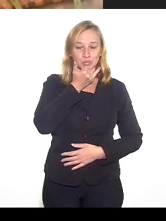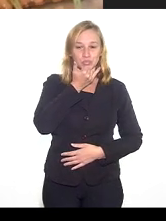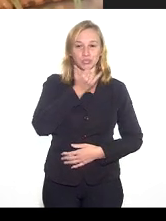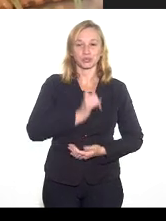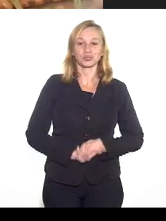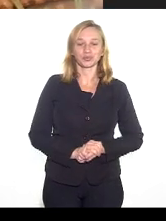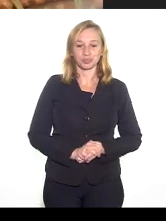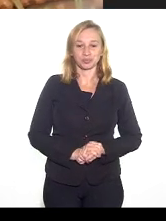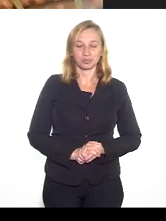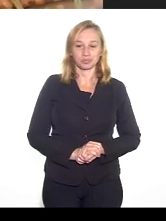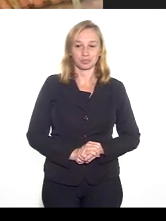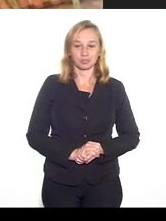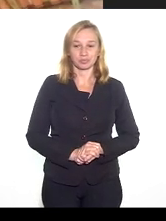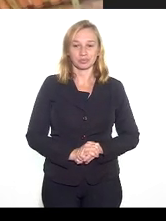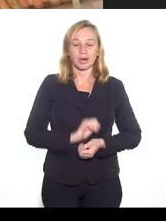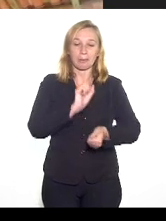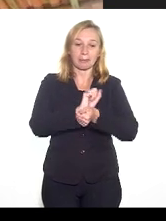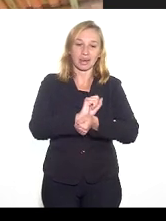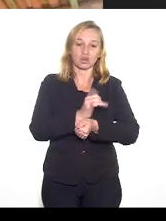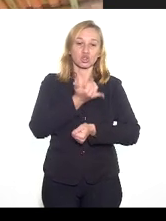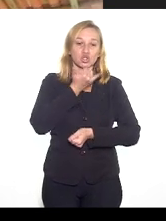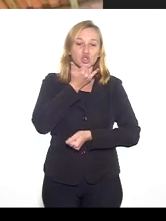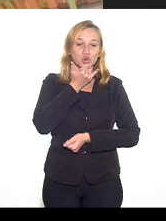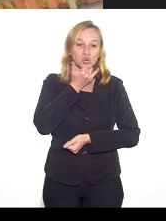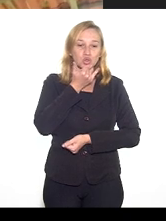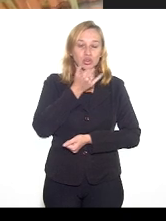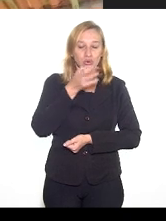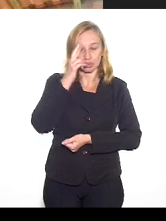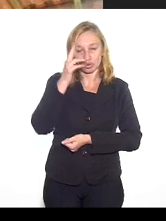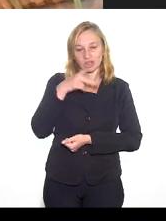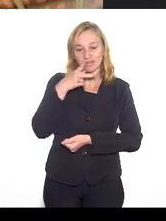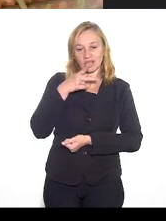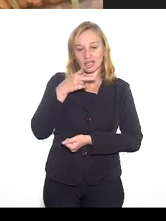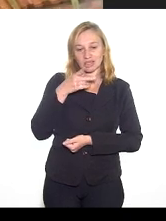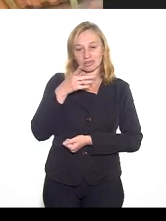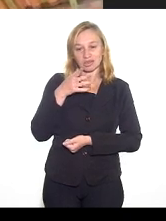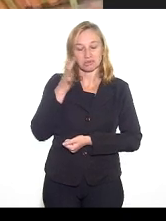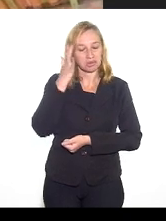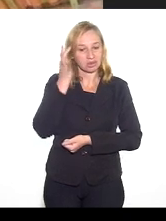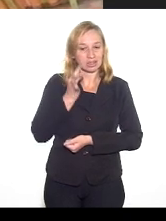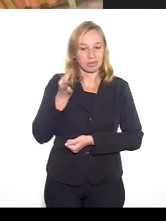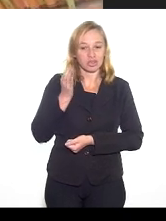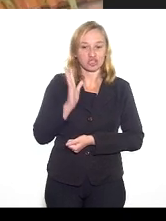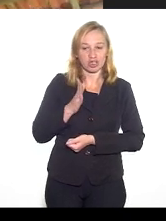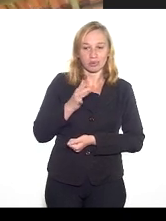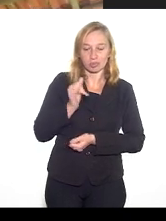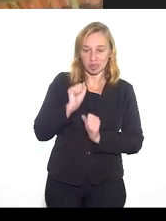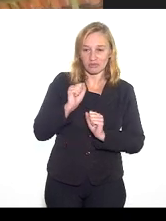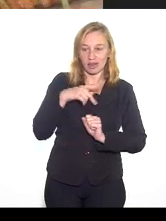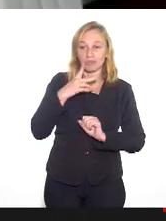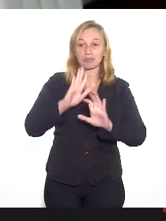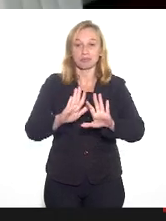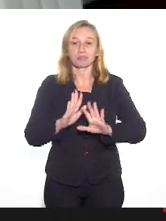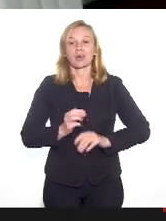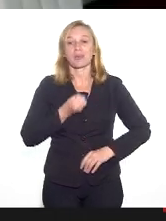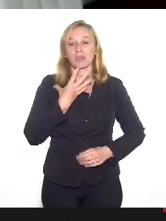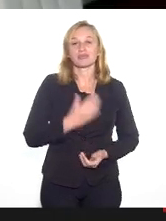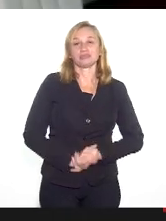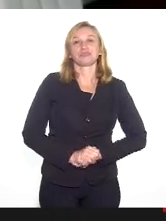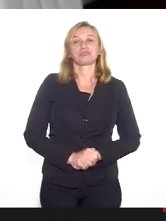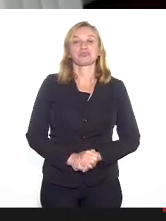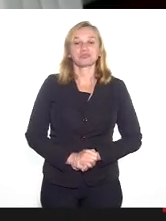Sim, doutor Fernando. Que travou para mim na hora que o senhor estava passando a palavra, eu não sabia se já estava com a palavra. Bem,